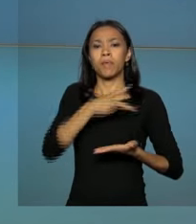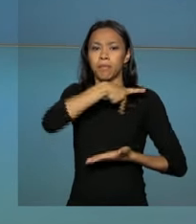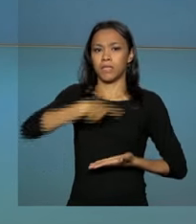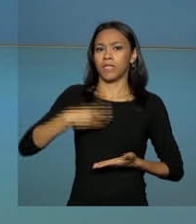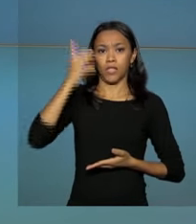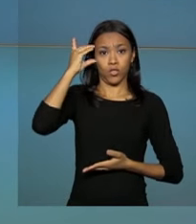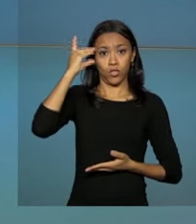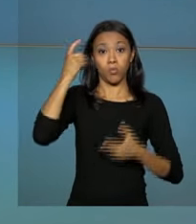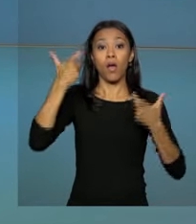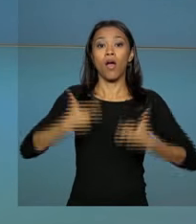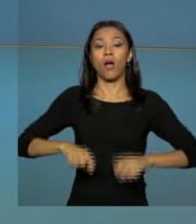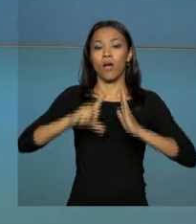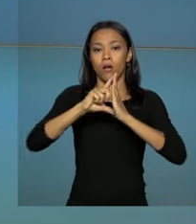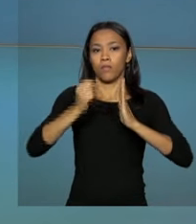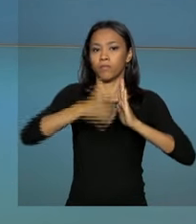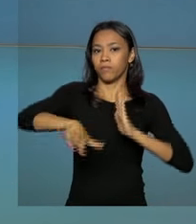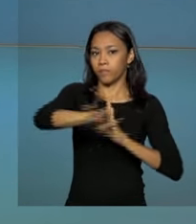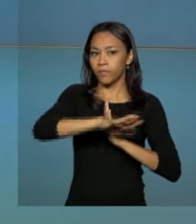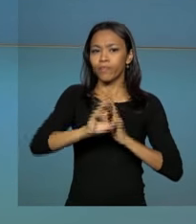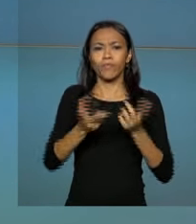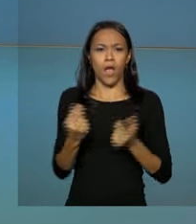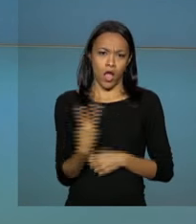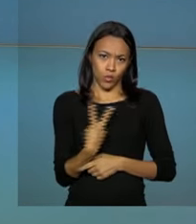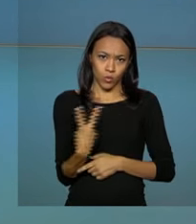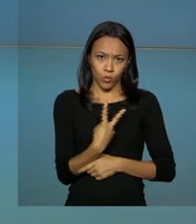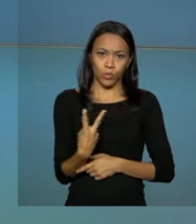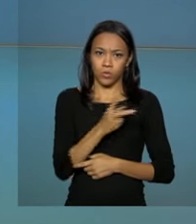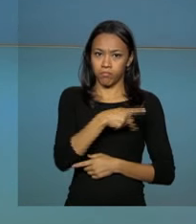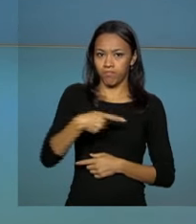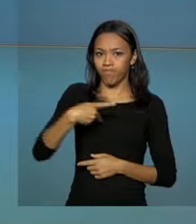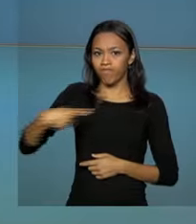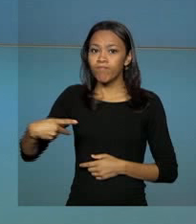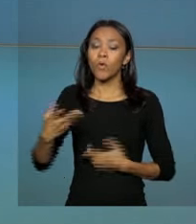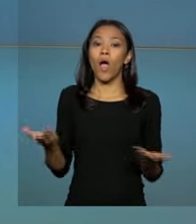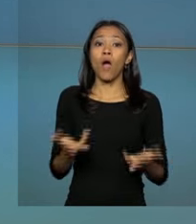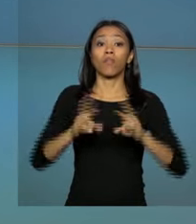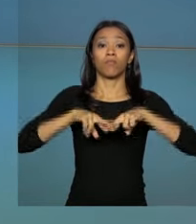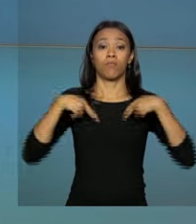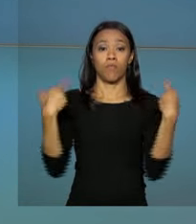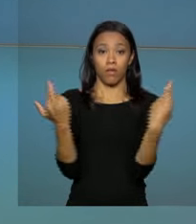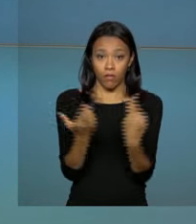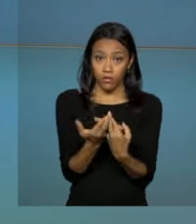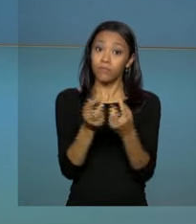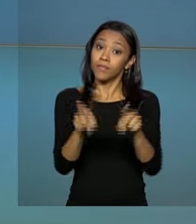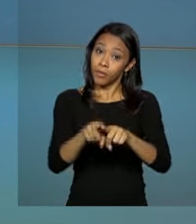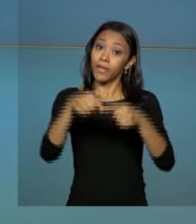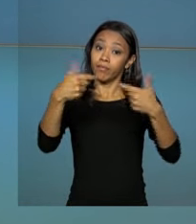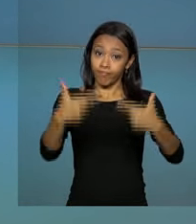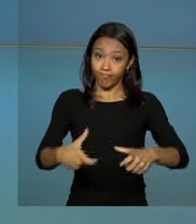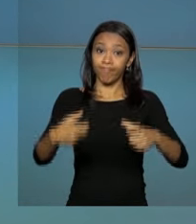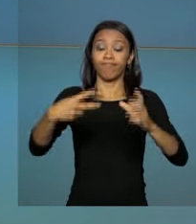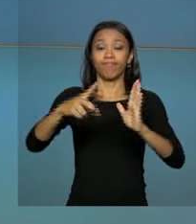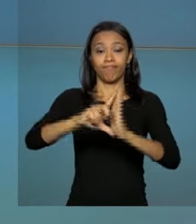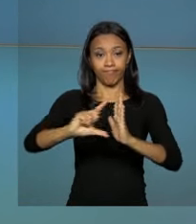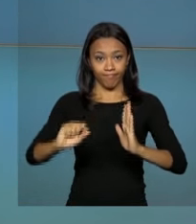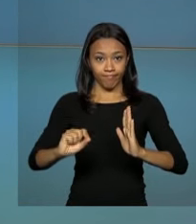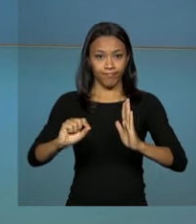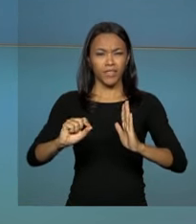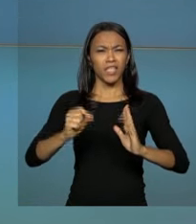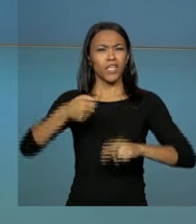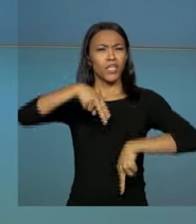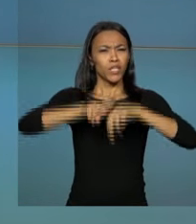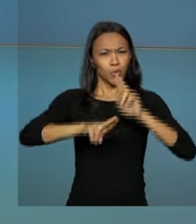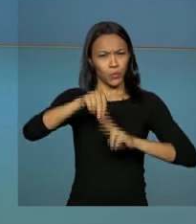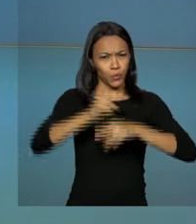no Palácio do Planalto. No momento, as duas chefes de governo participam de uma reunião também no Palácio do Planalto. Em junho